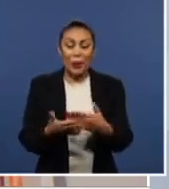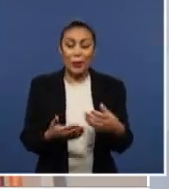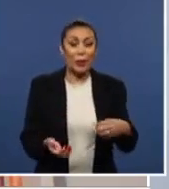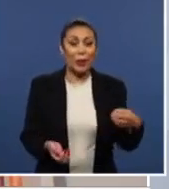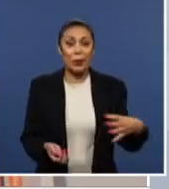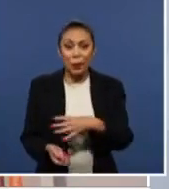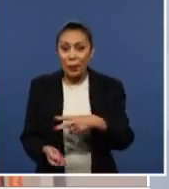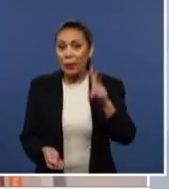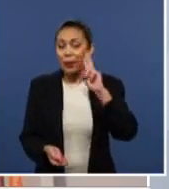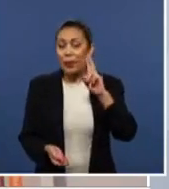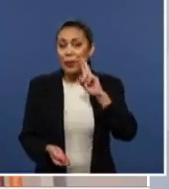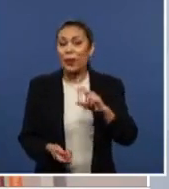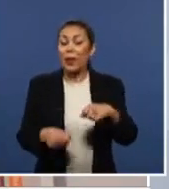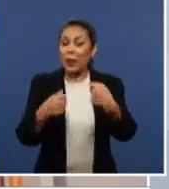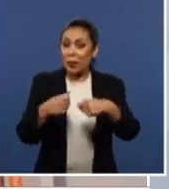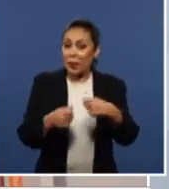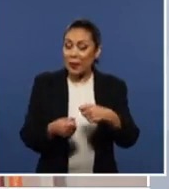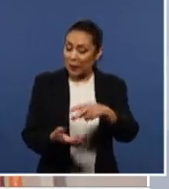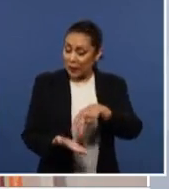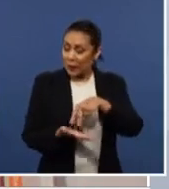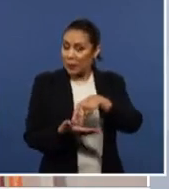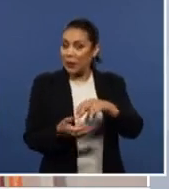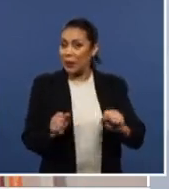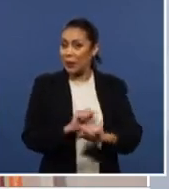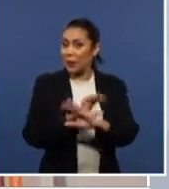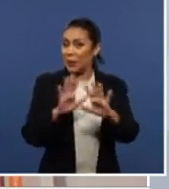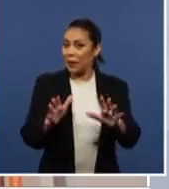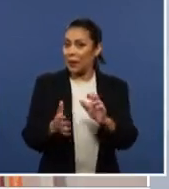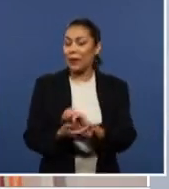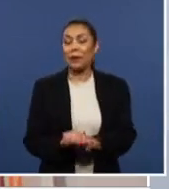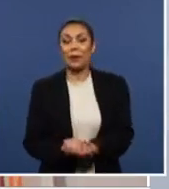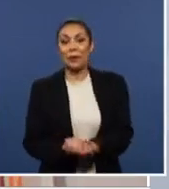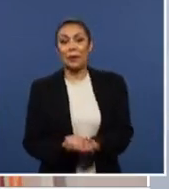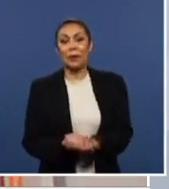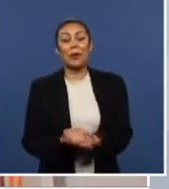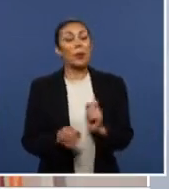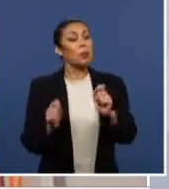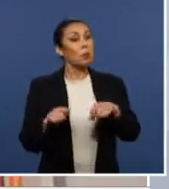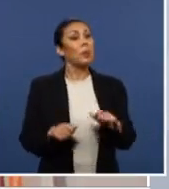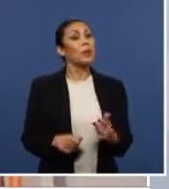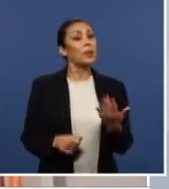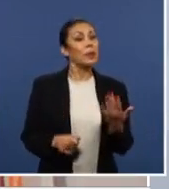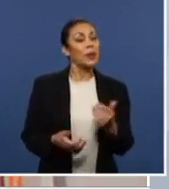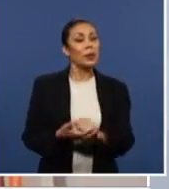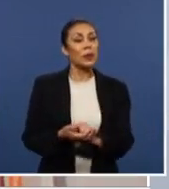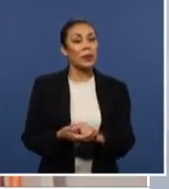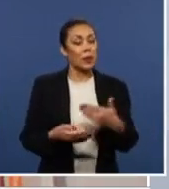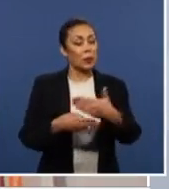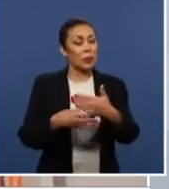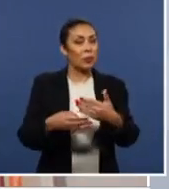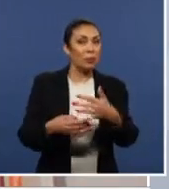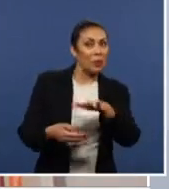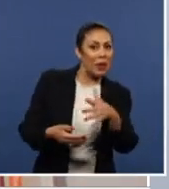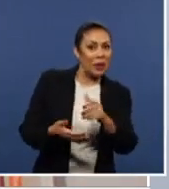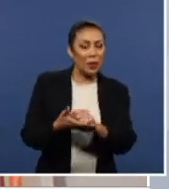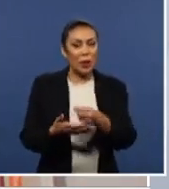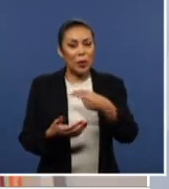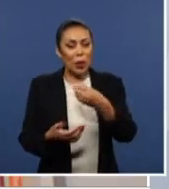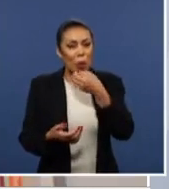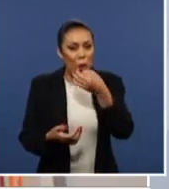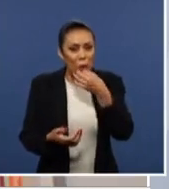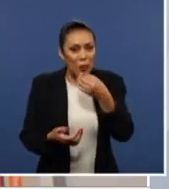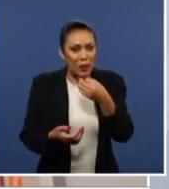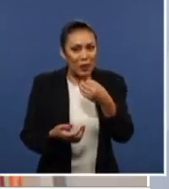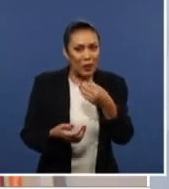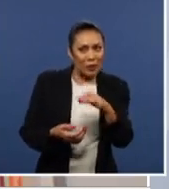episódio que demanda uma posição muito clara, não pode haver muro nem meio termo na posição do Tarcísio sobre o